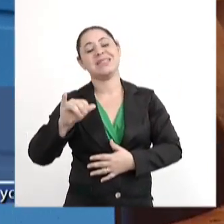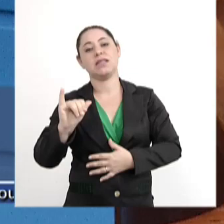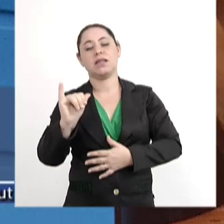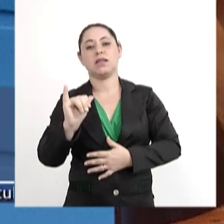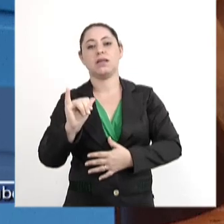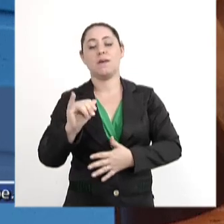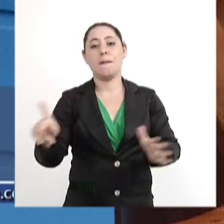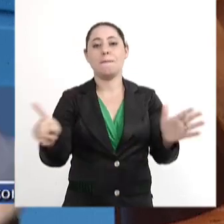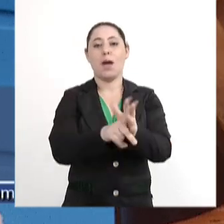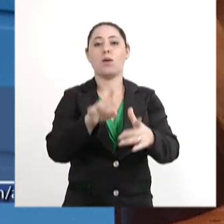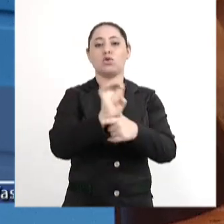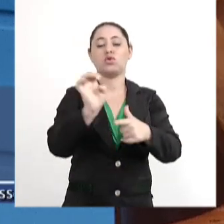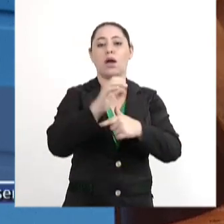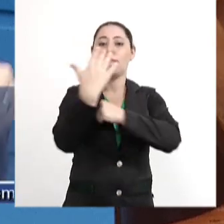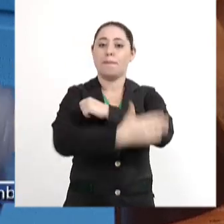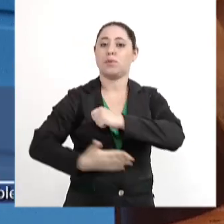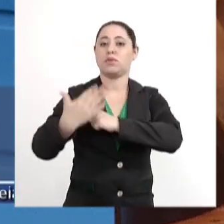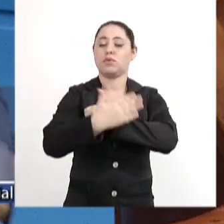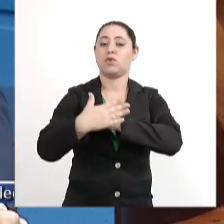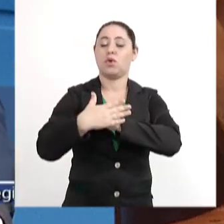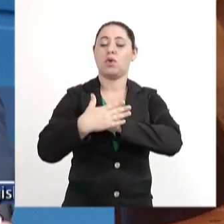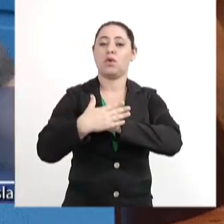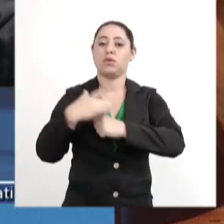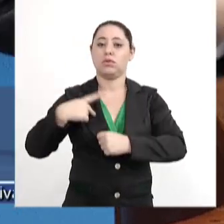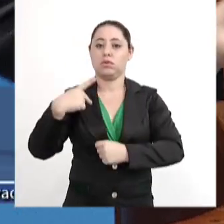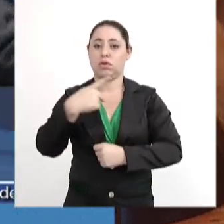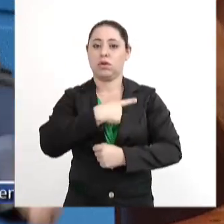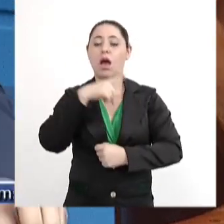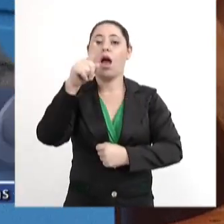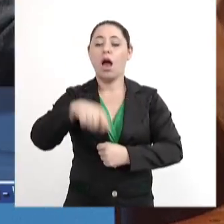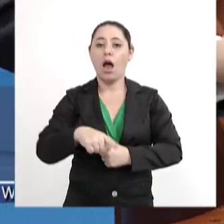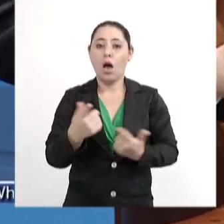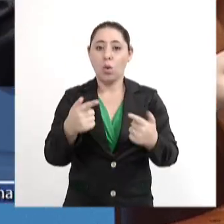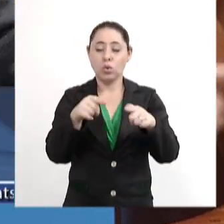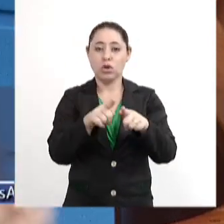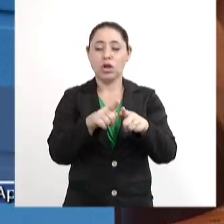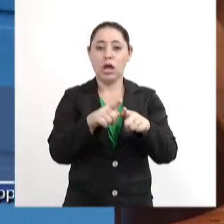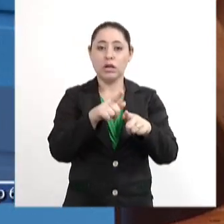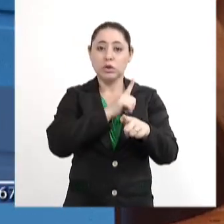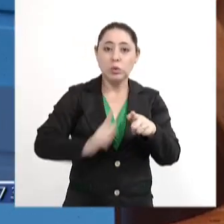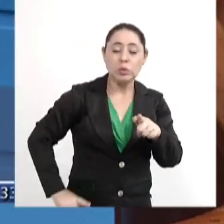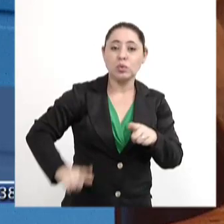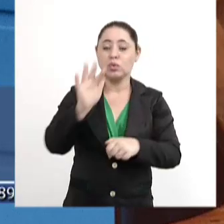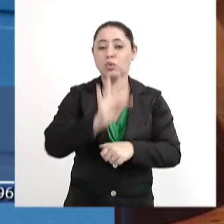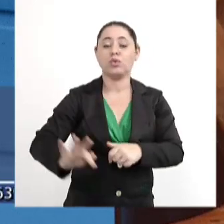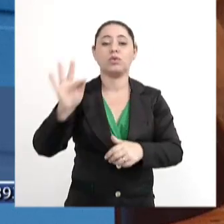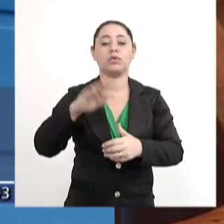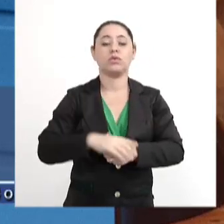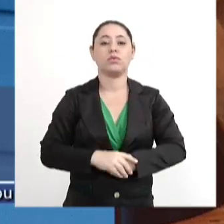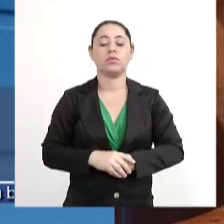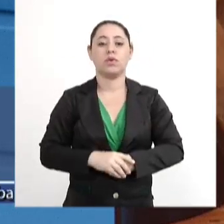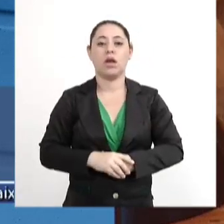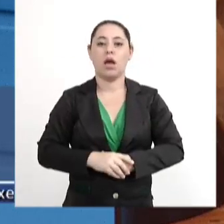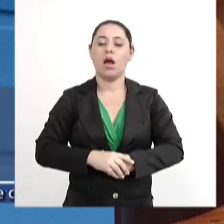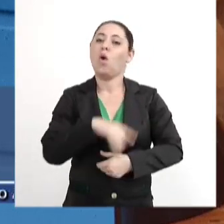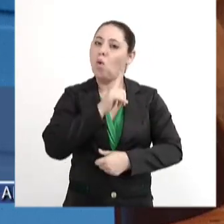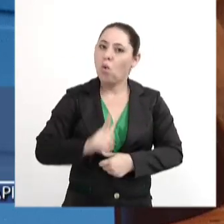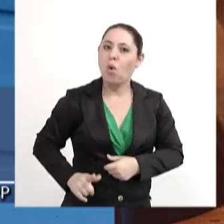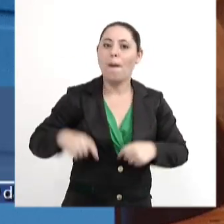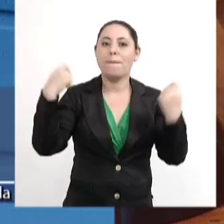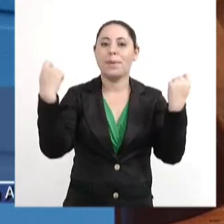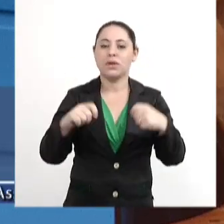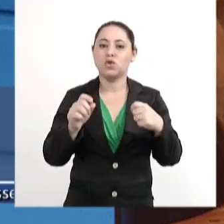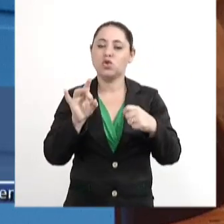dos estados sobre proteção e defesa da saúde é concorrente à da União. E nesse âmbito, a União deve